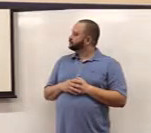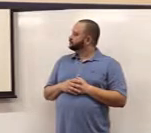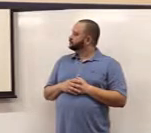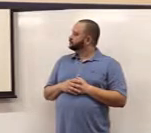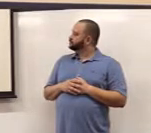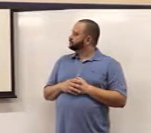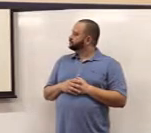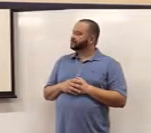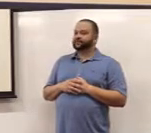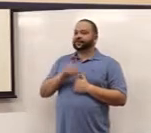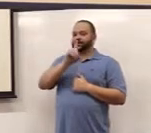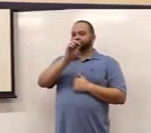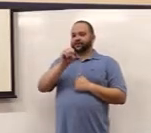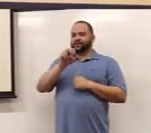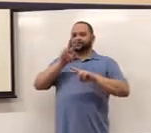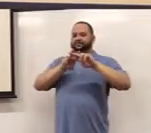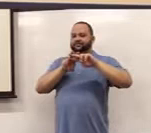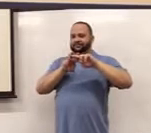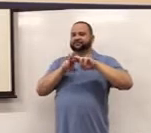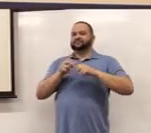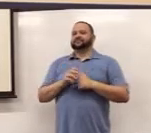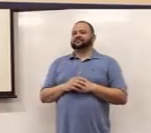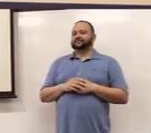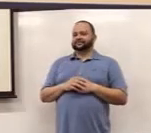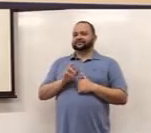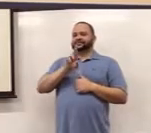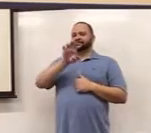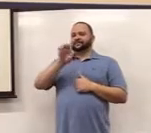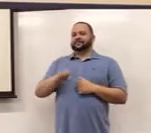do sustenido, para ela ser diferente, e ré. Olha só,